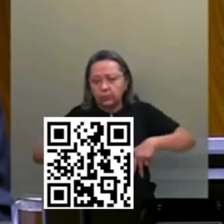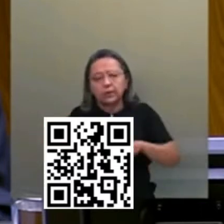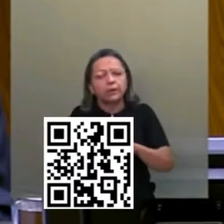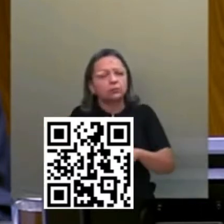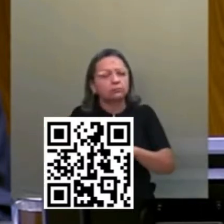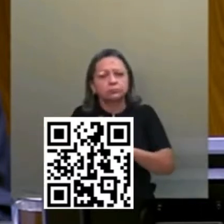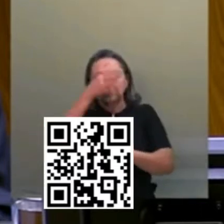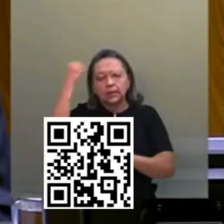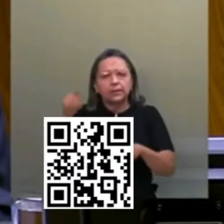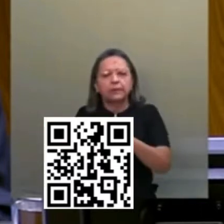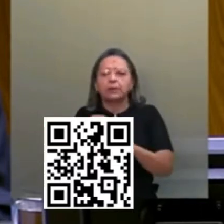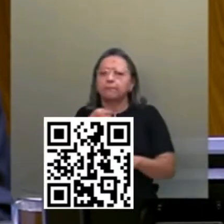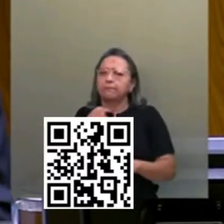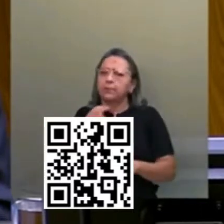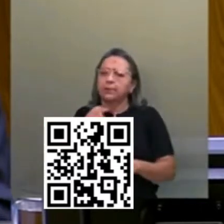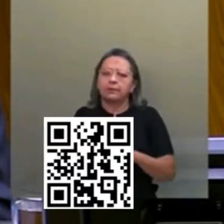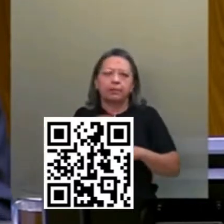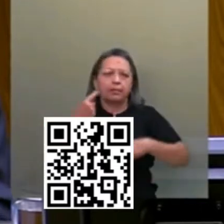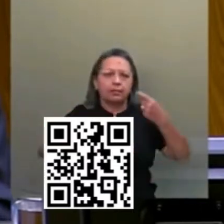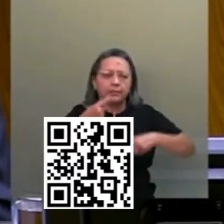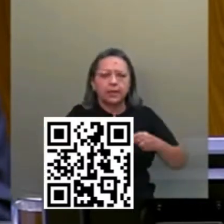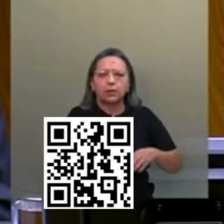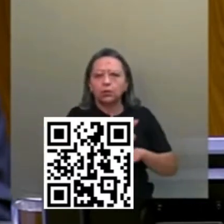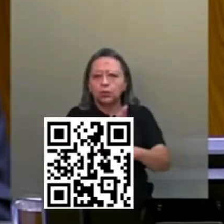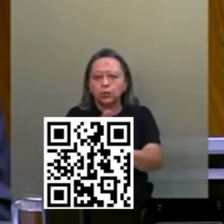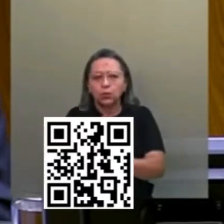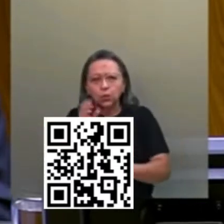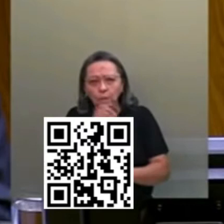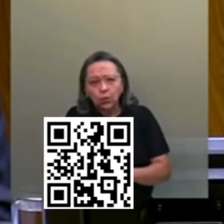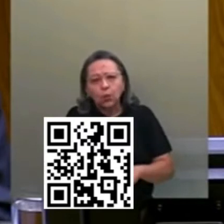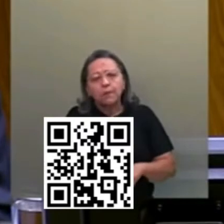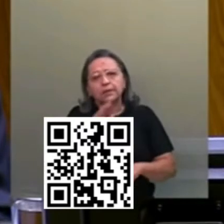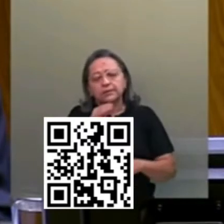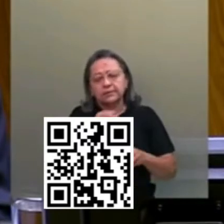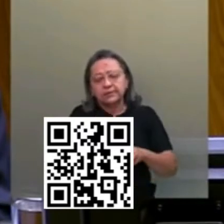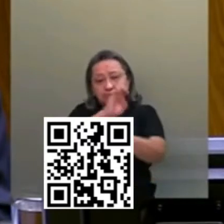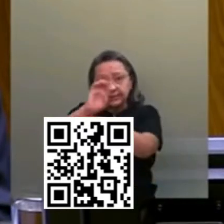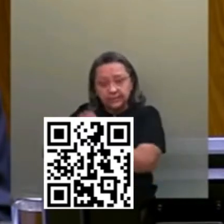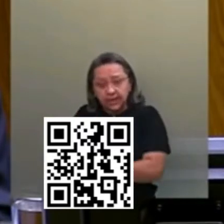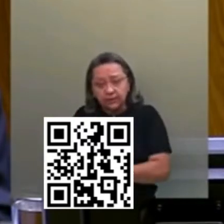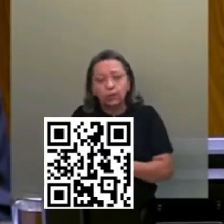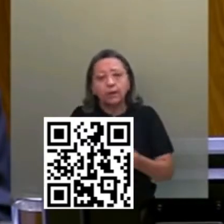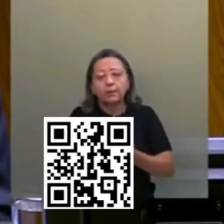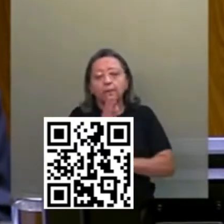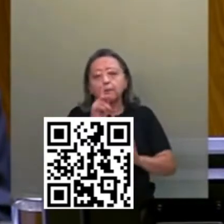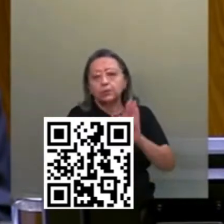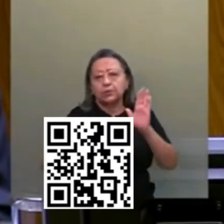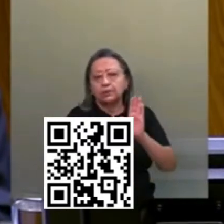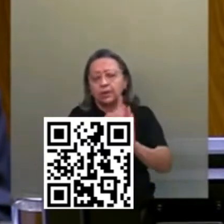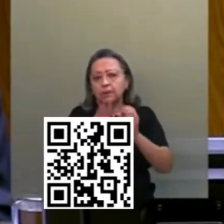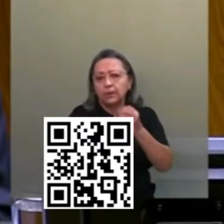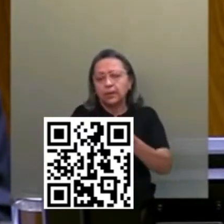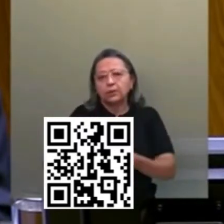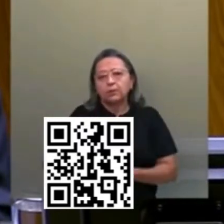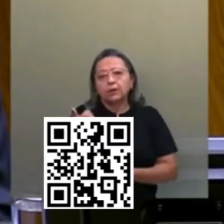nem poderíamos, de debater medidas de socorro aos demais entes federativos, com a aprovação do projeto de lei complementar número